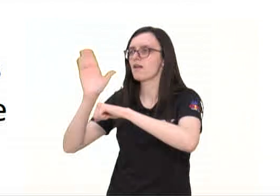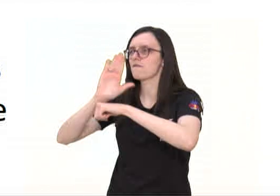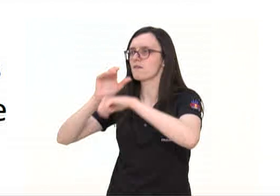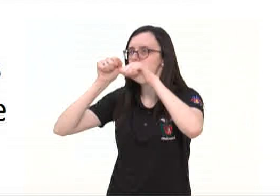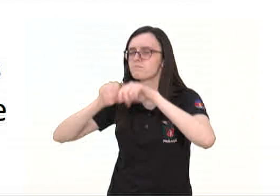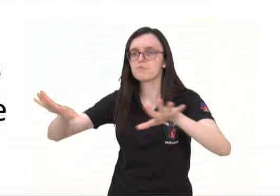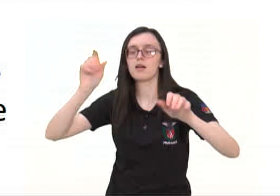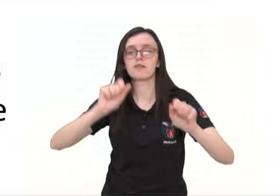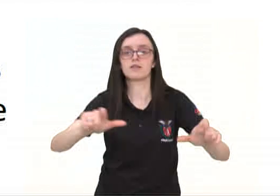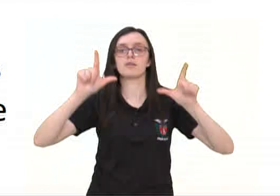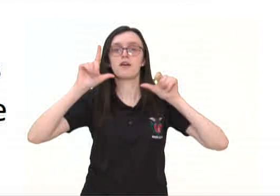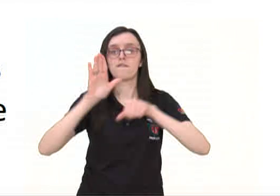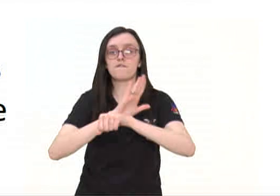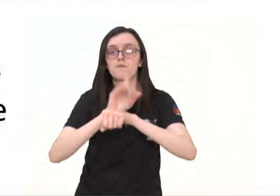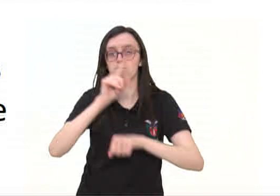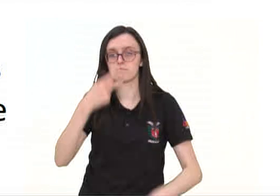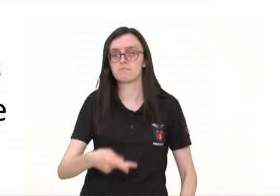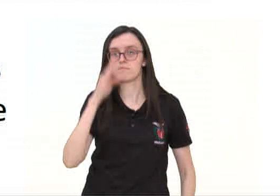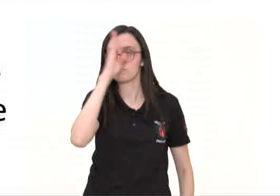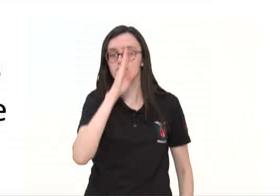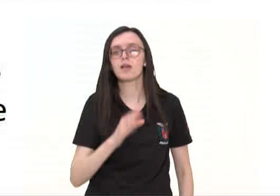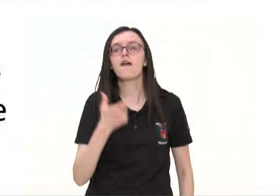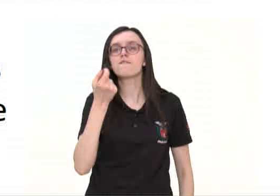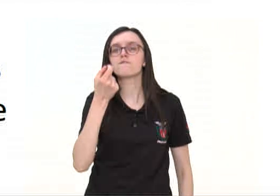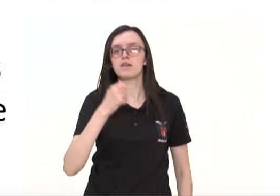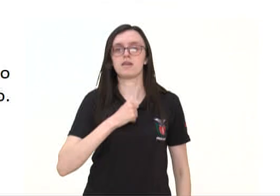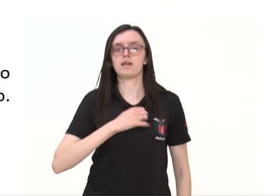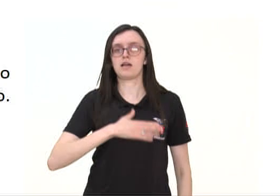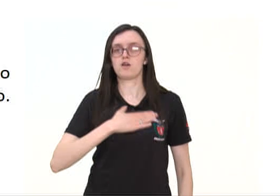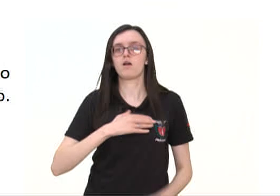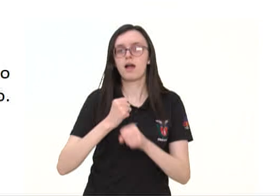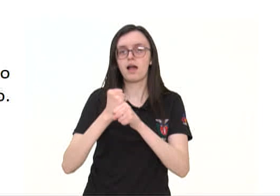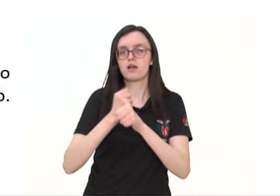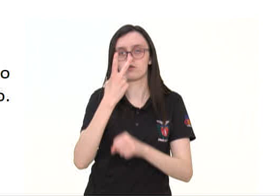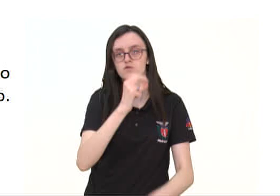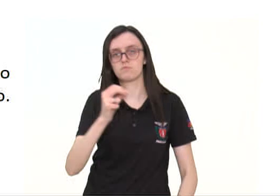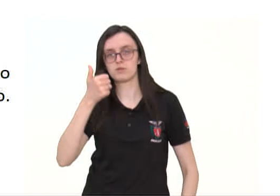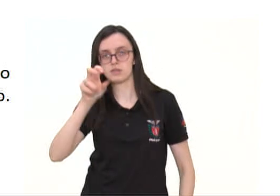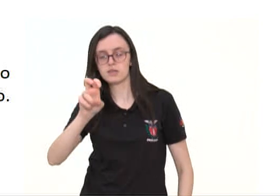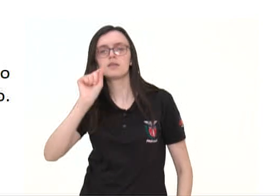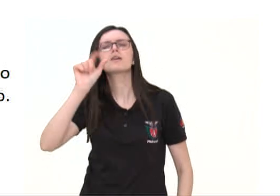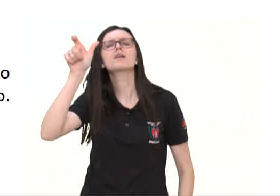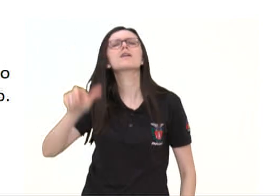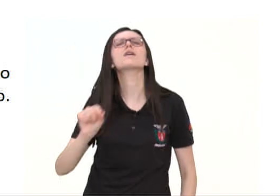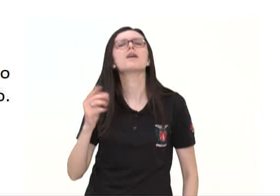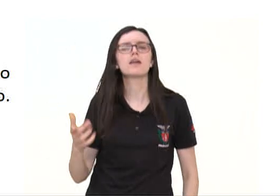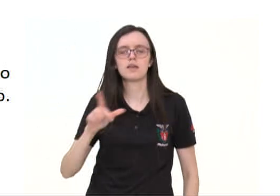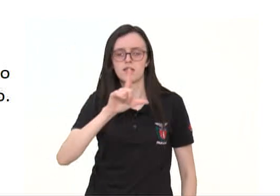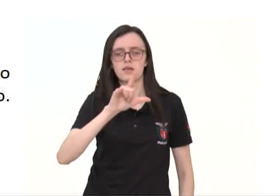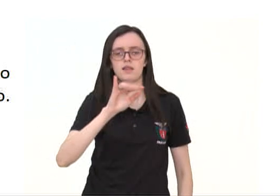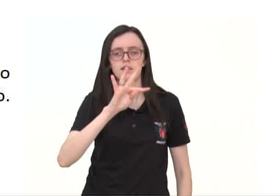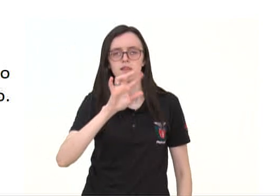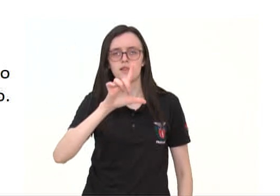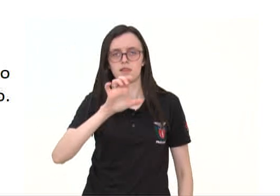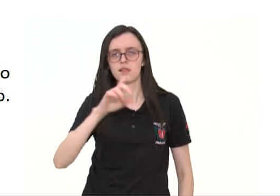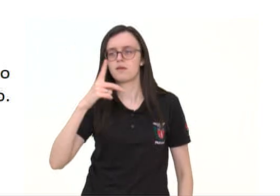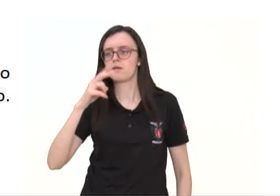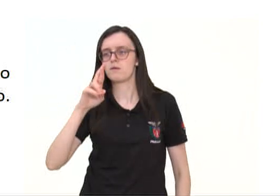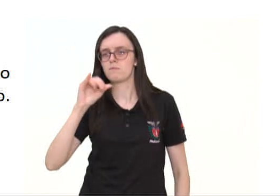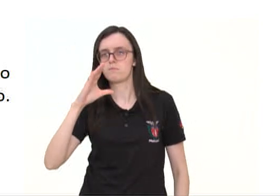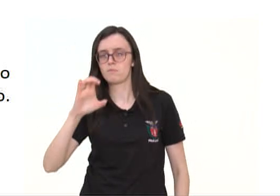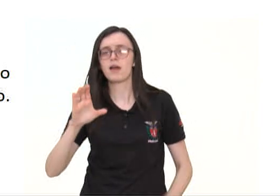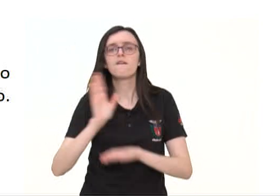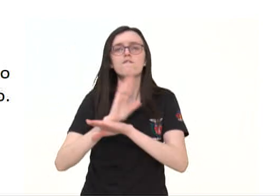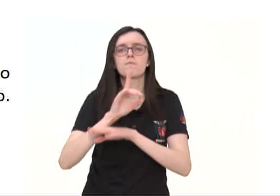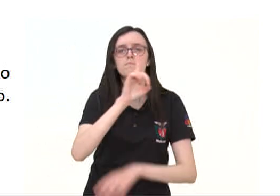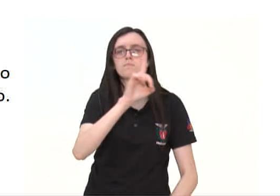telas brasileiras no dia 20 de agosto de 2015 por The Little Price e tem duração de 110